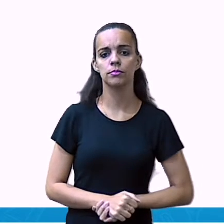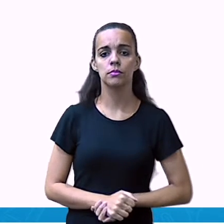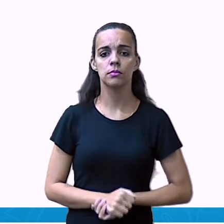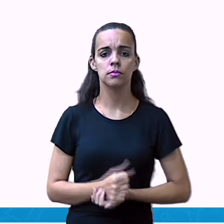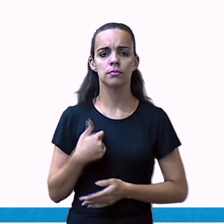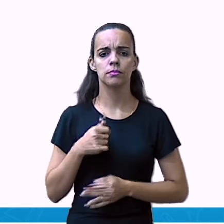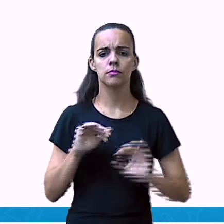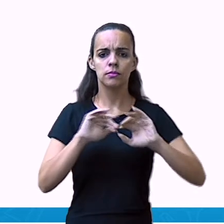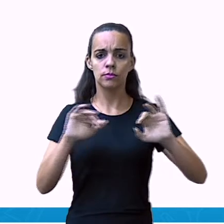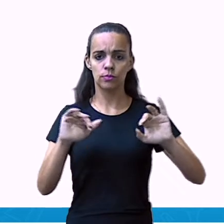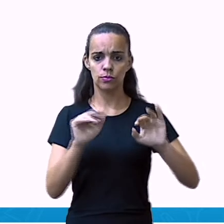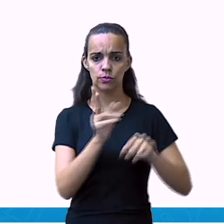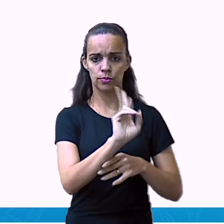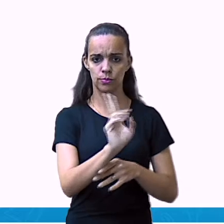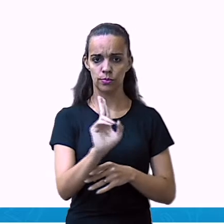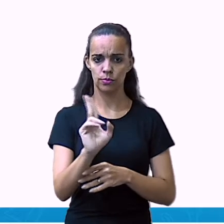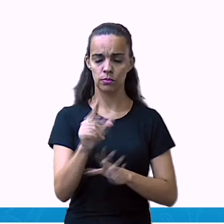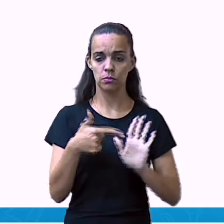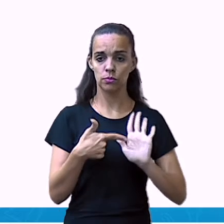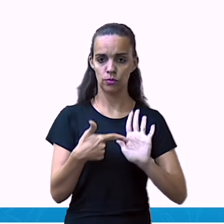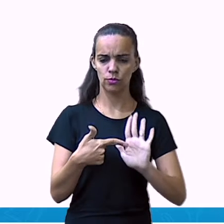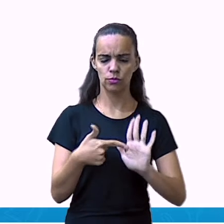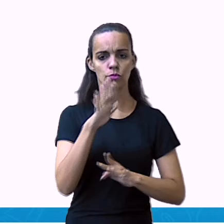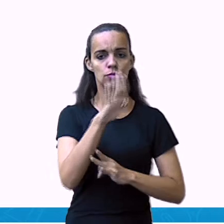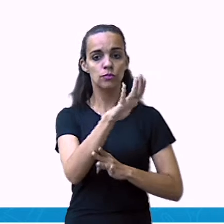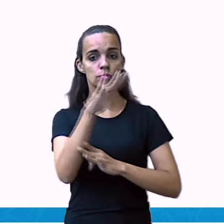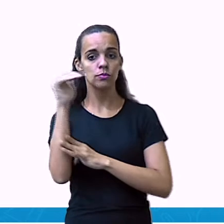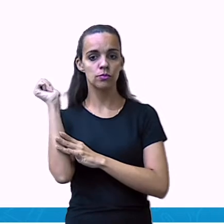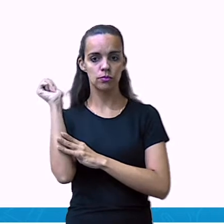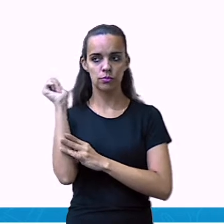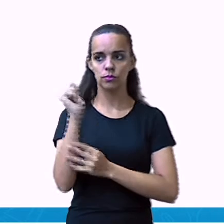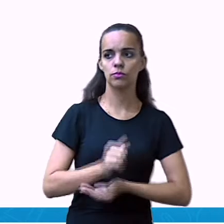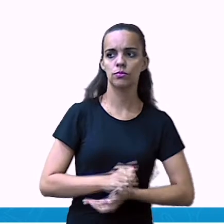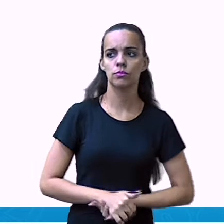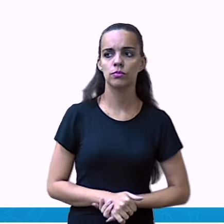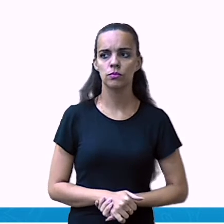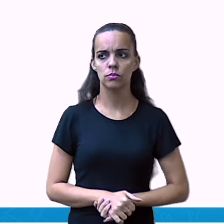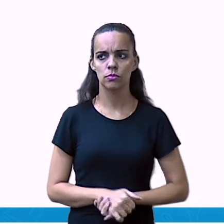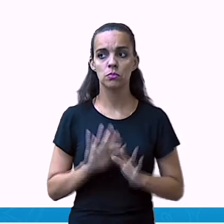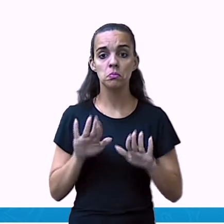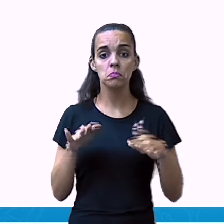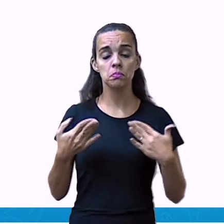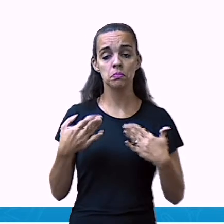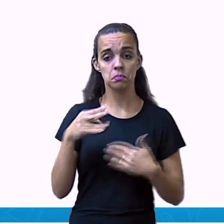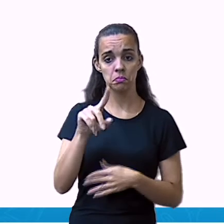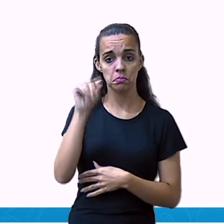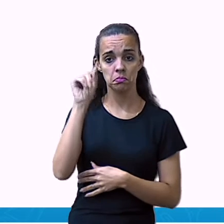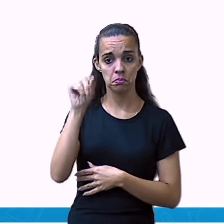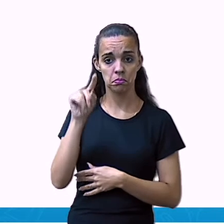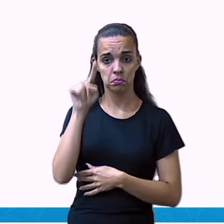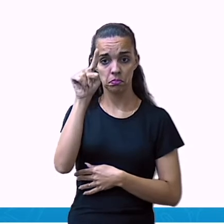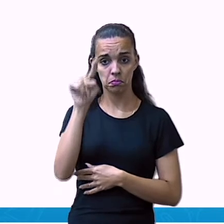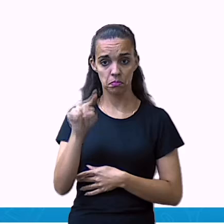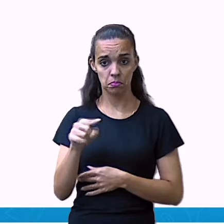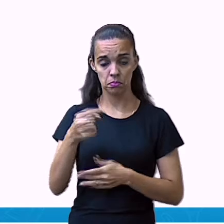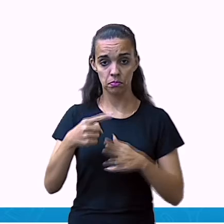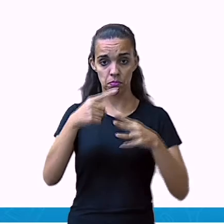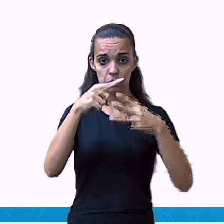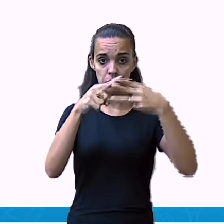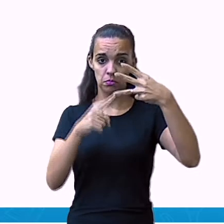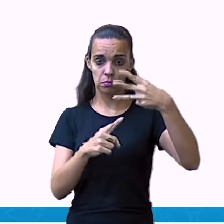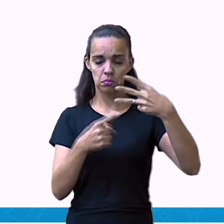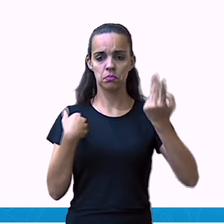É separar os nomes que indicam chamamento? Qual dessas